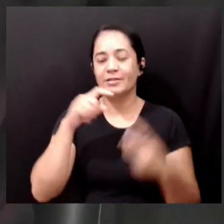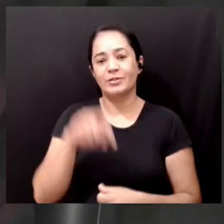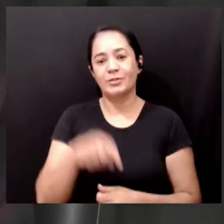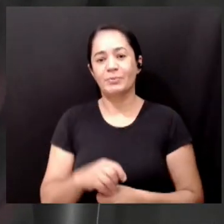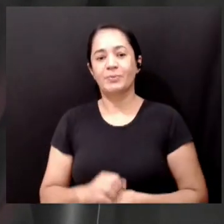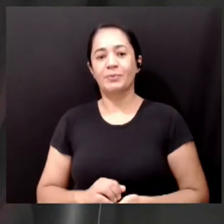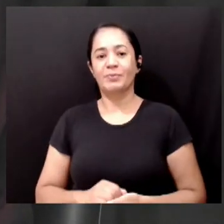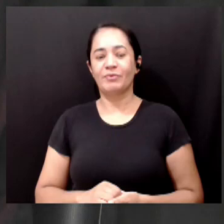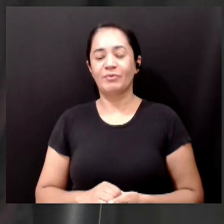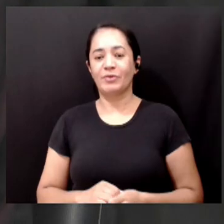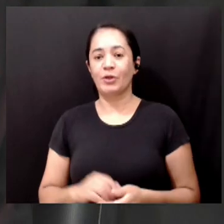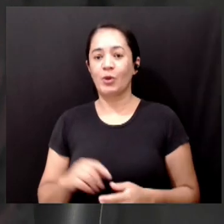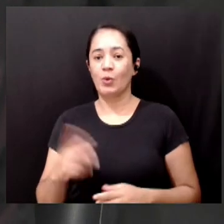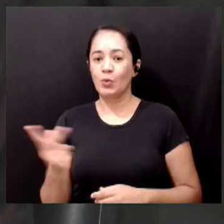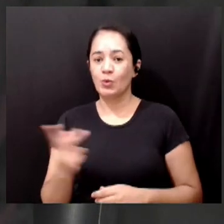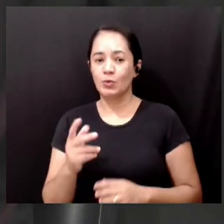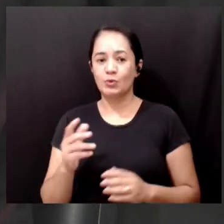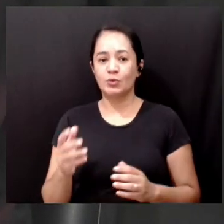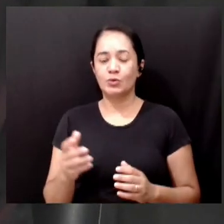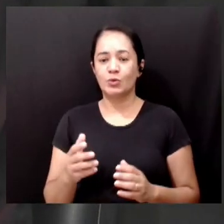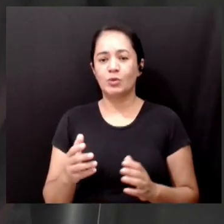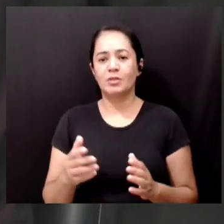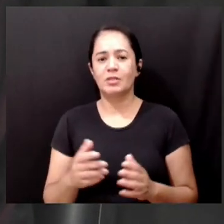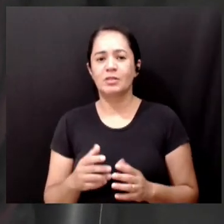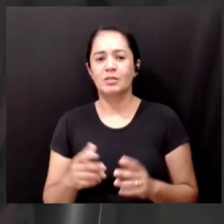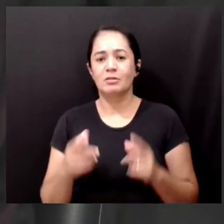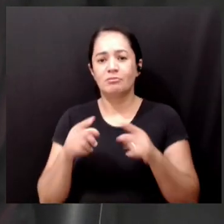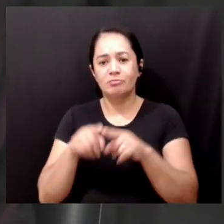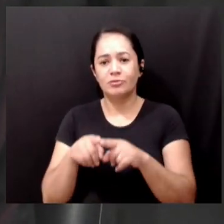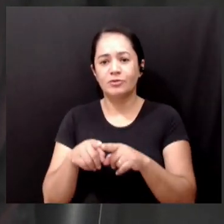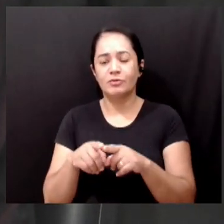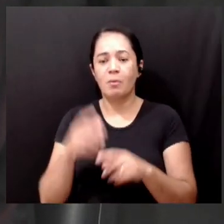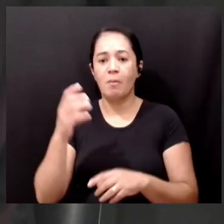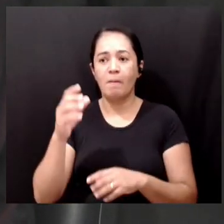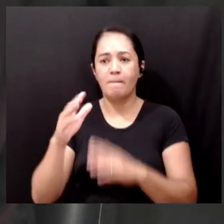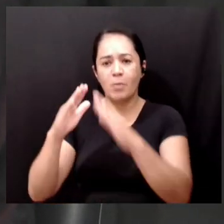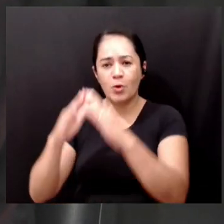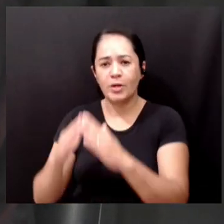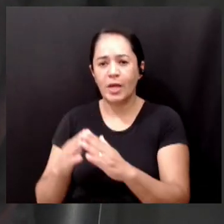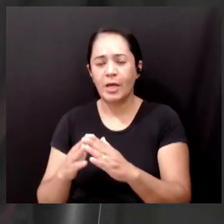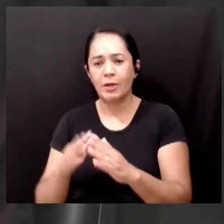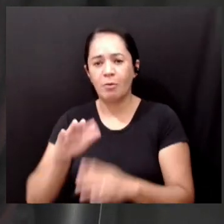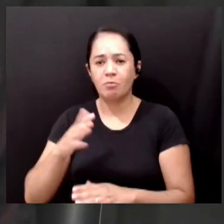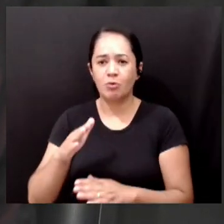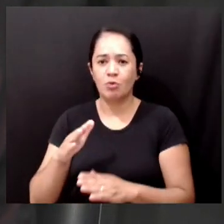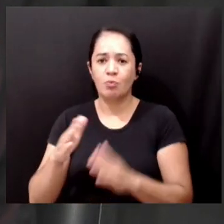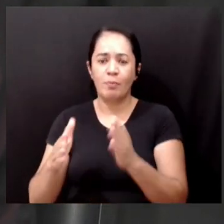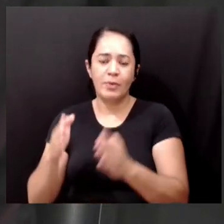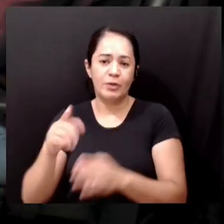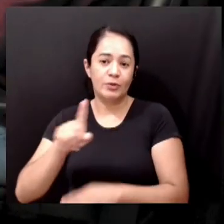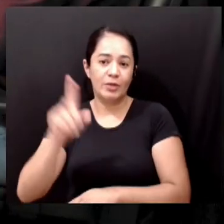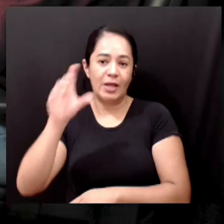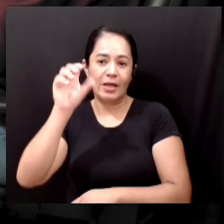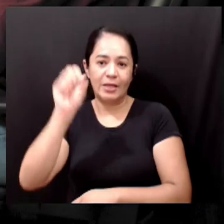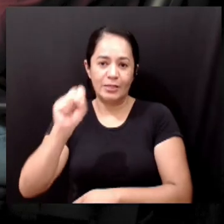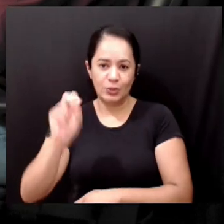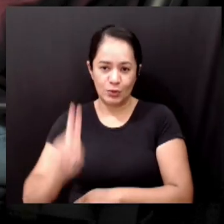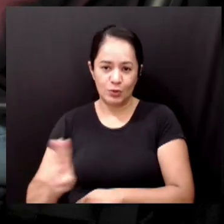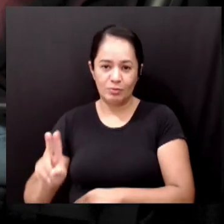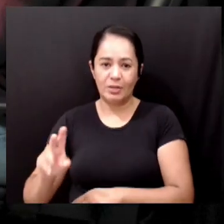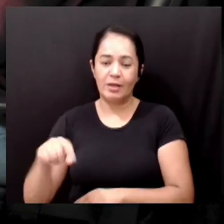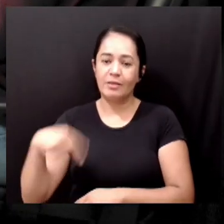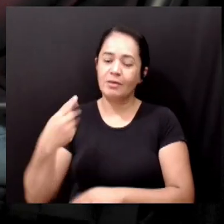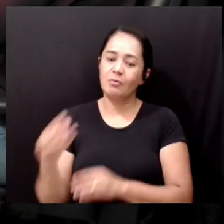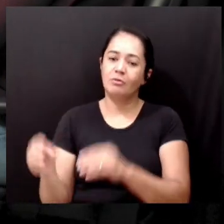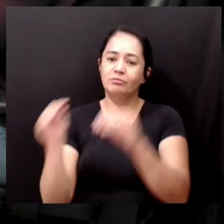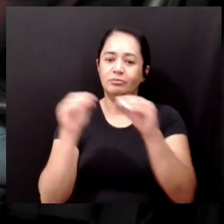juntando, ficaram um tempo em Sumaré e depois vieram para Campinas, onde se estabeleceram. Entendi. Você tem